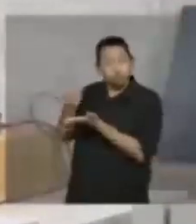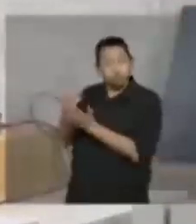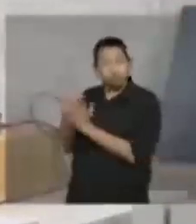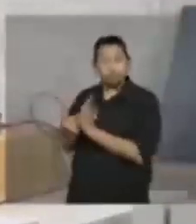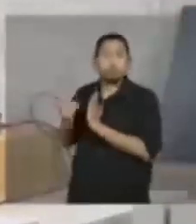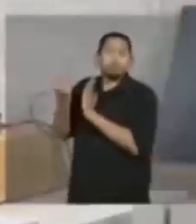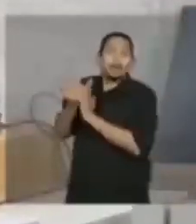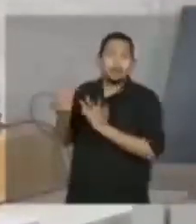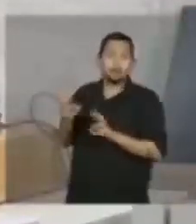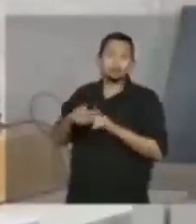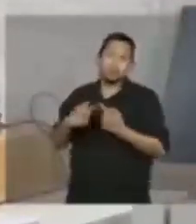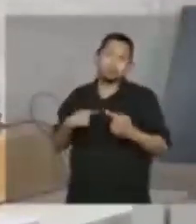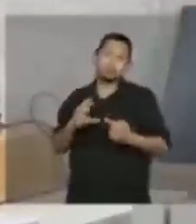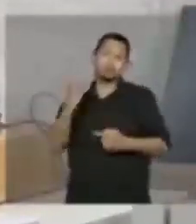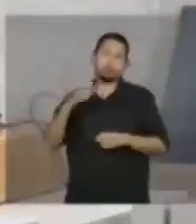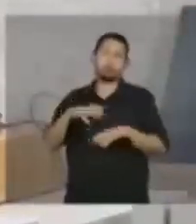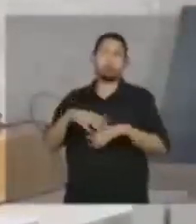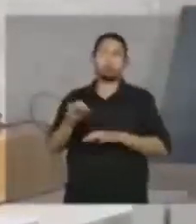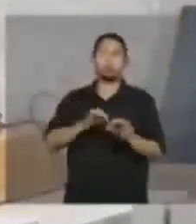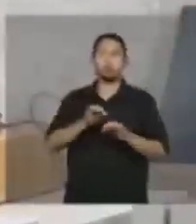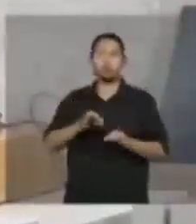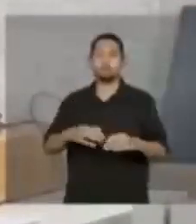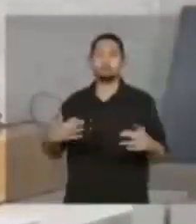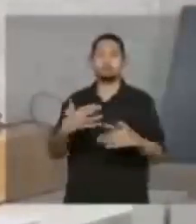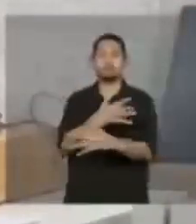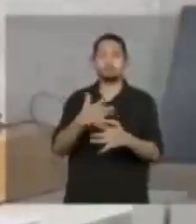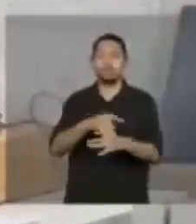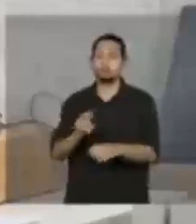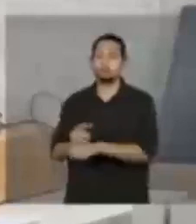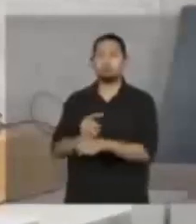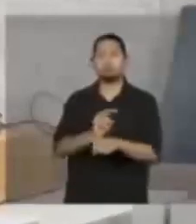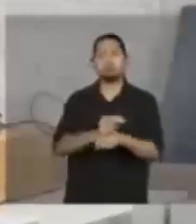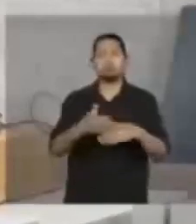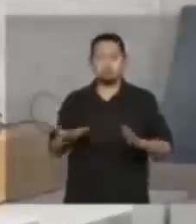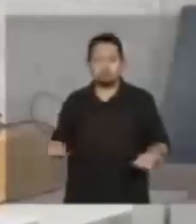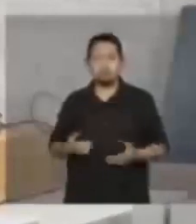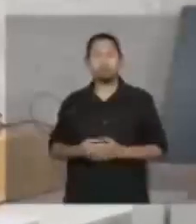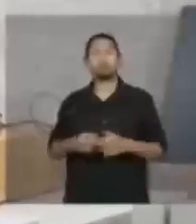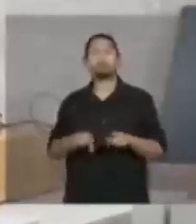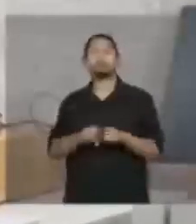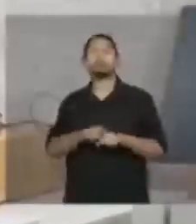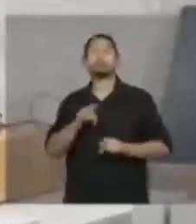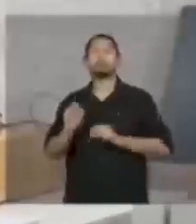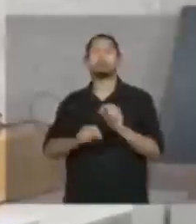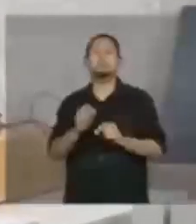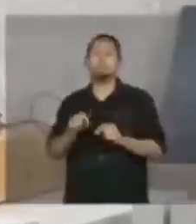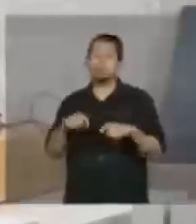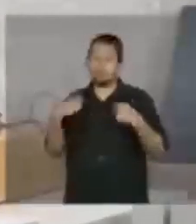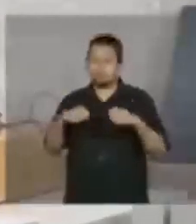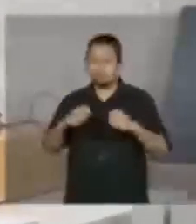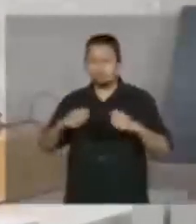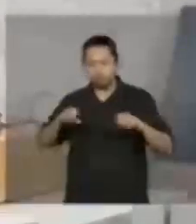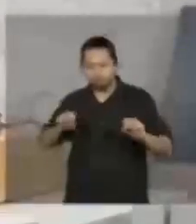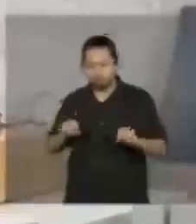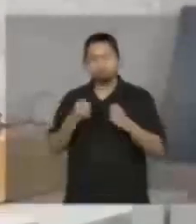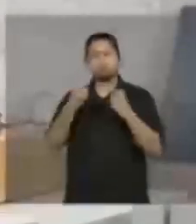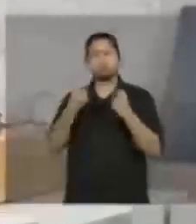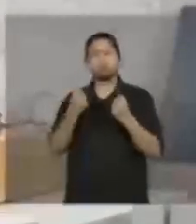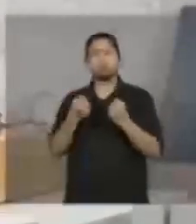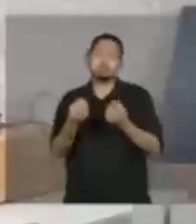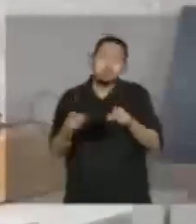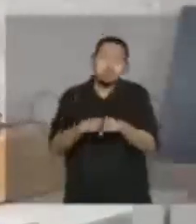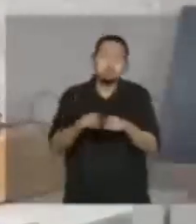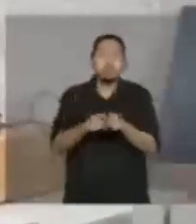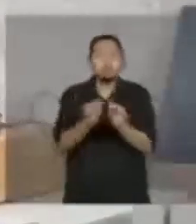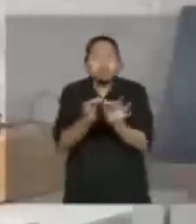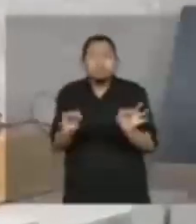de inversão urbana, e além disso tudo, né, fortalecer, simplificar, modernizar